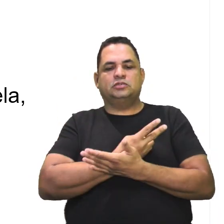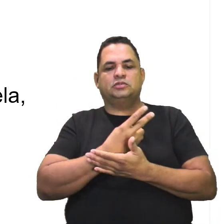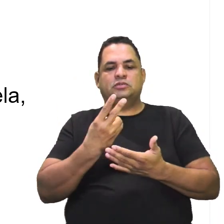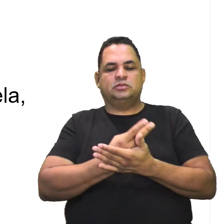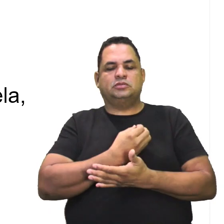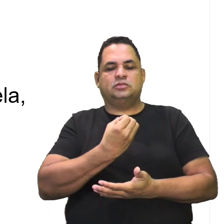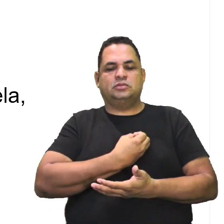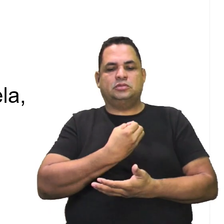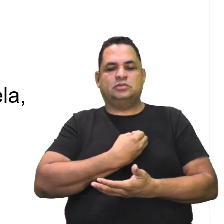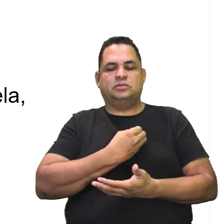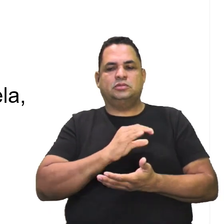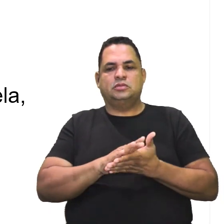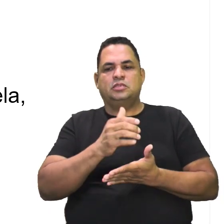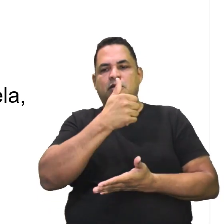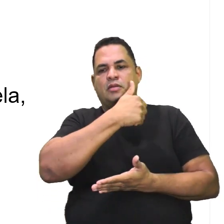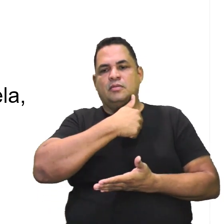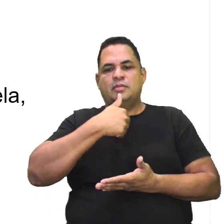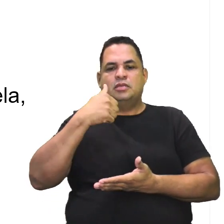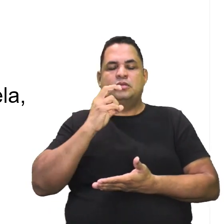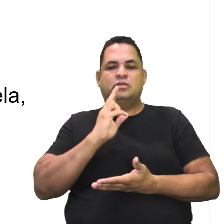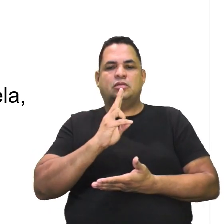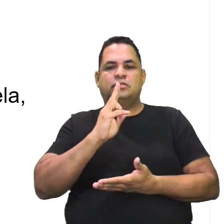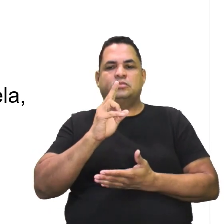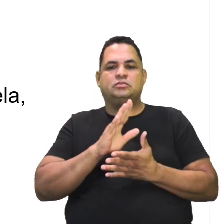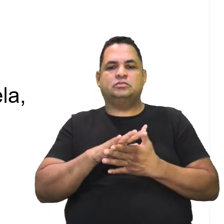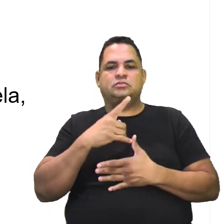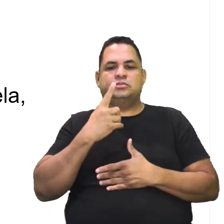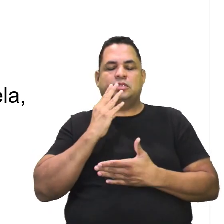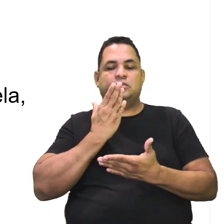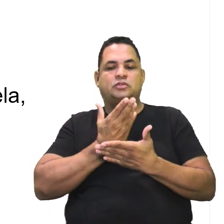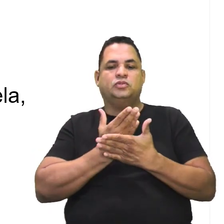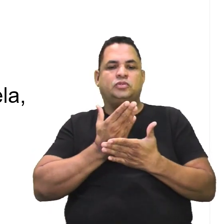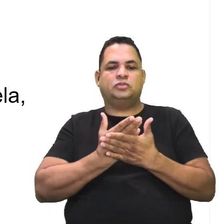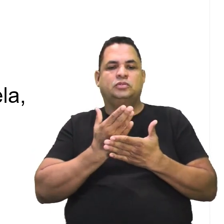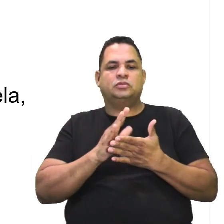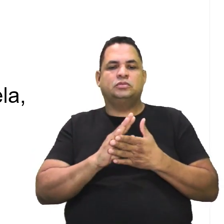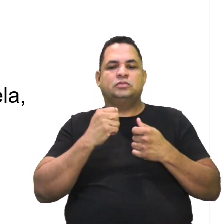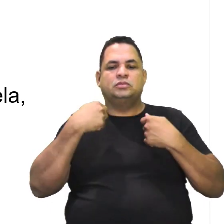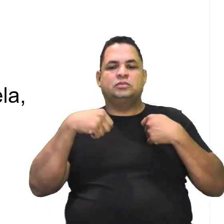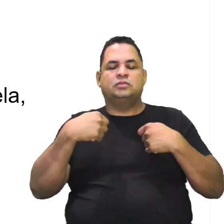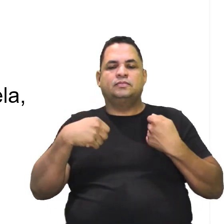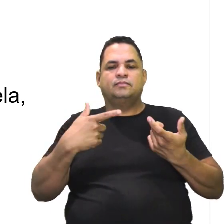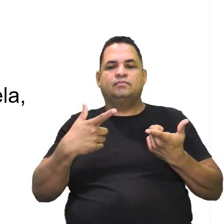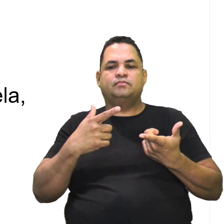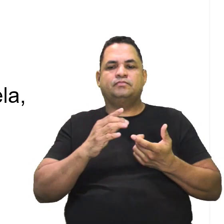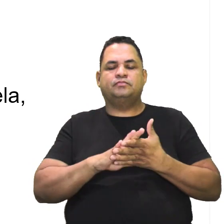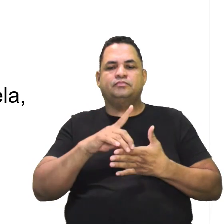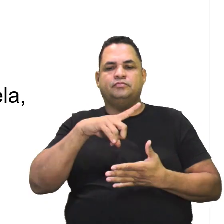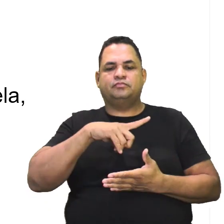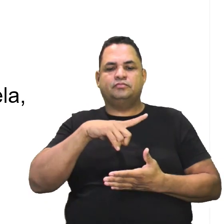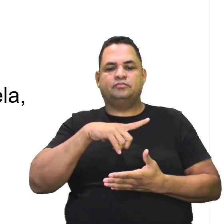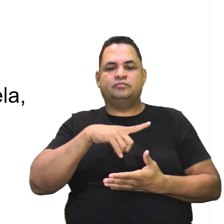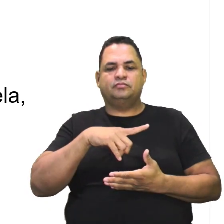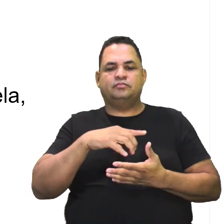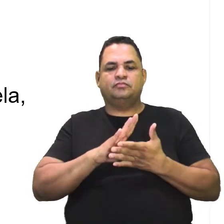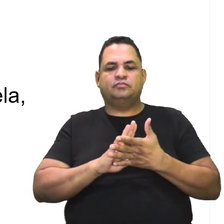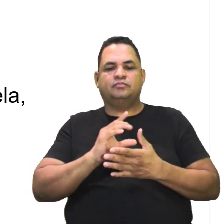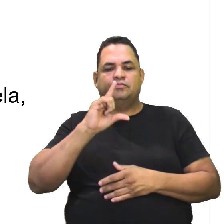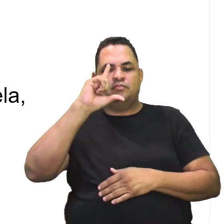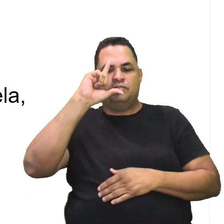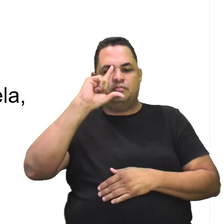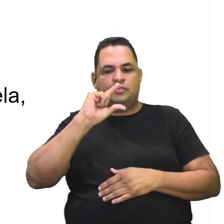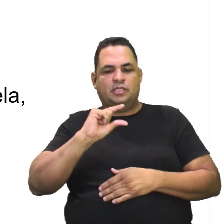para ter uma melhor regularidade, nós vimos na aula que é preciso que tenhamos